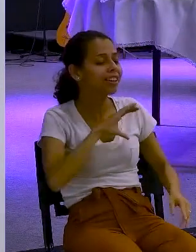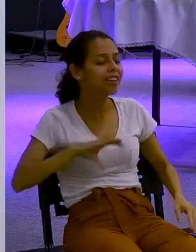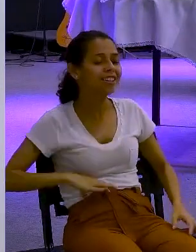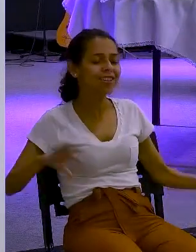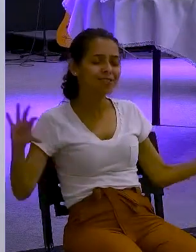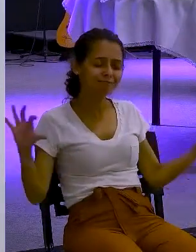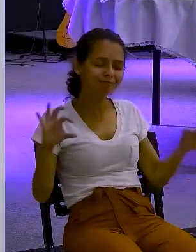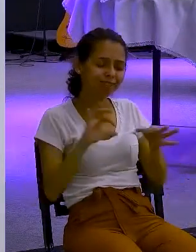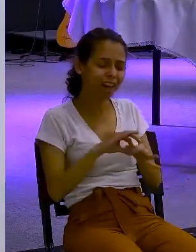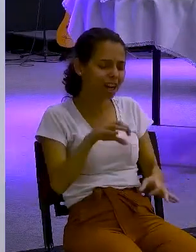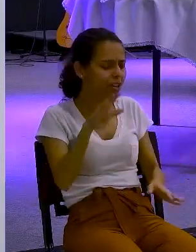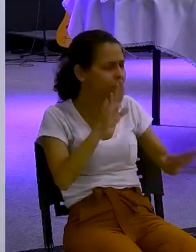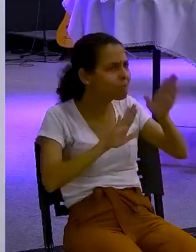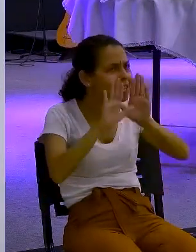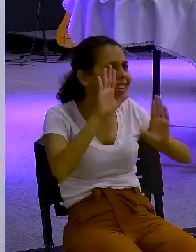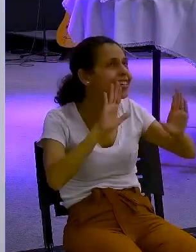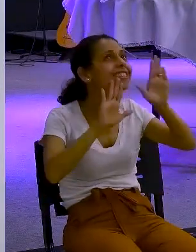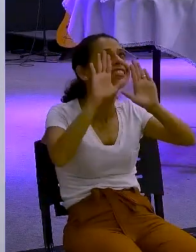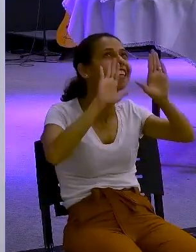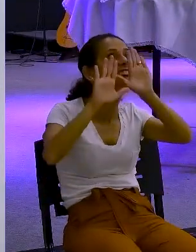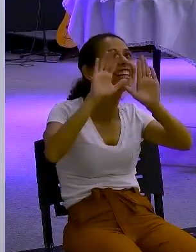salvação aconteceu.